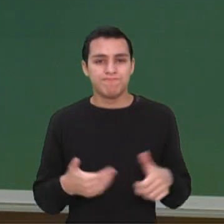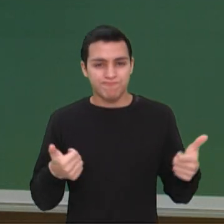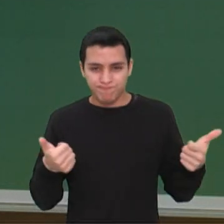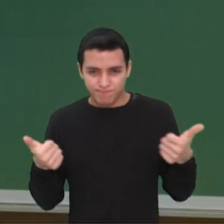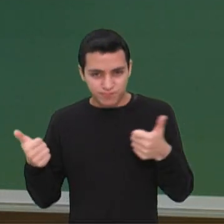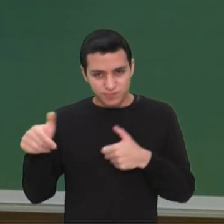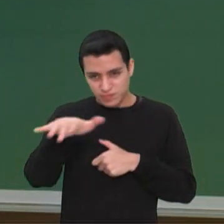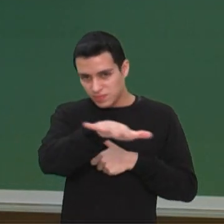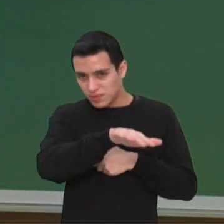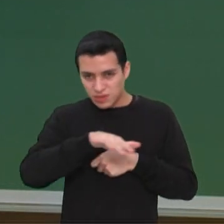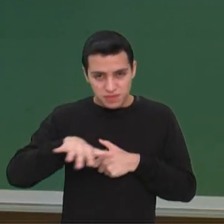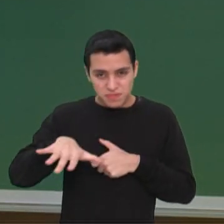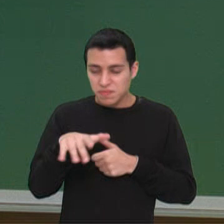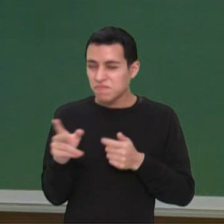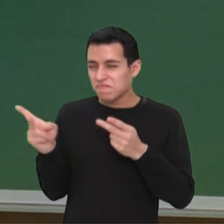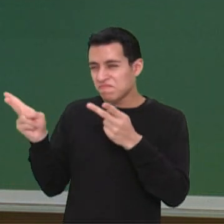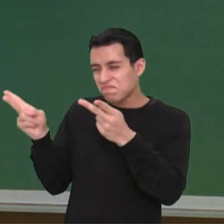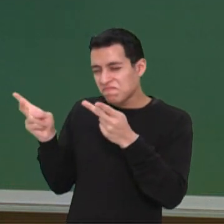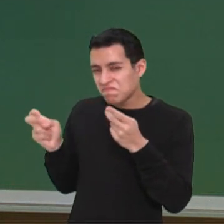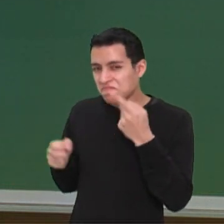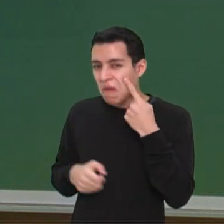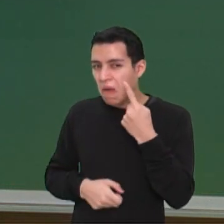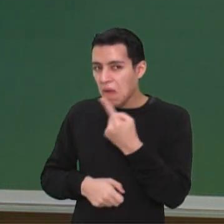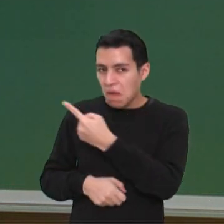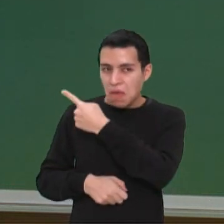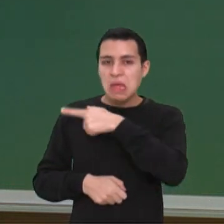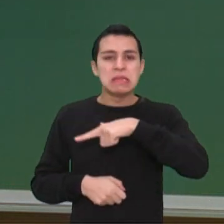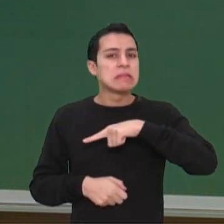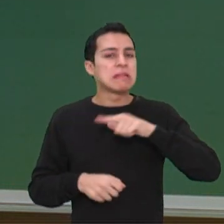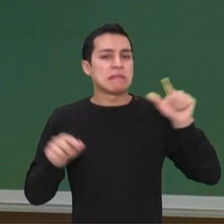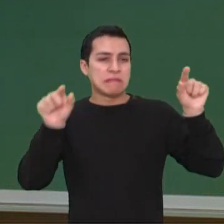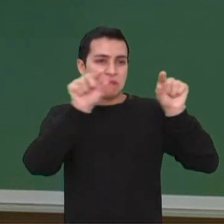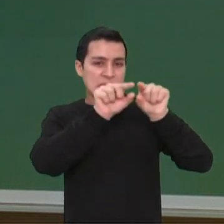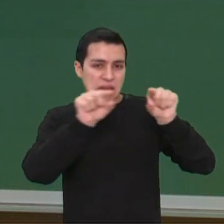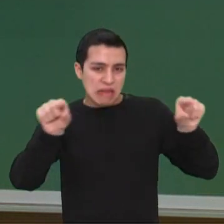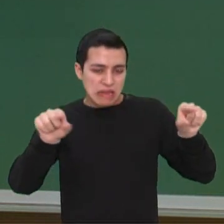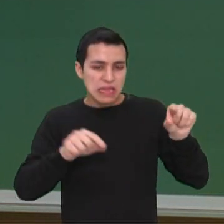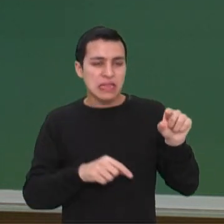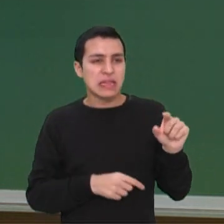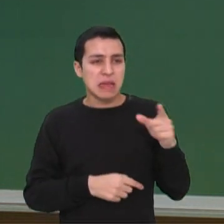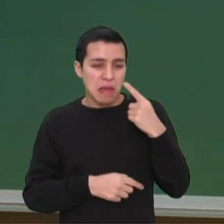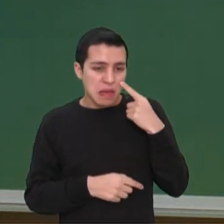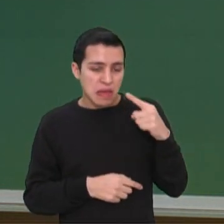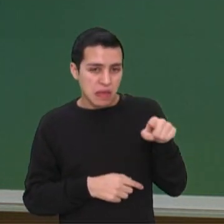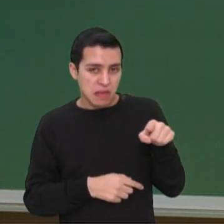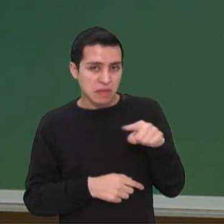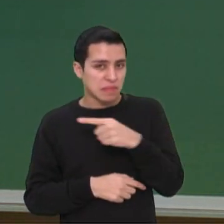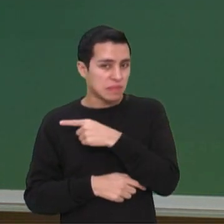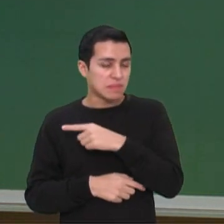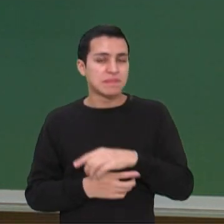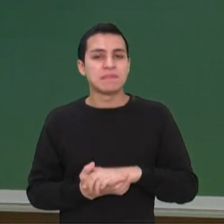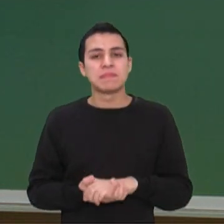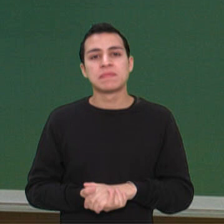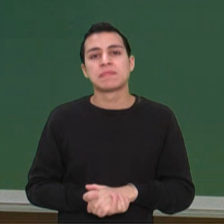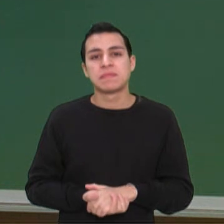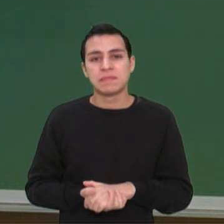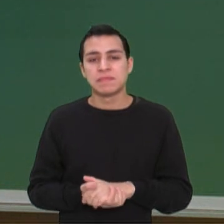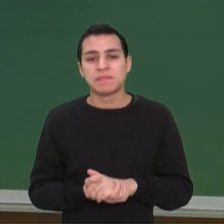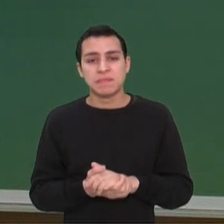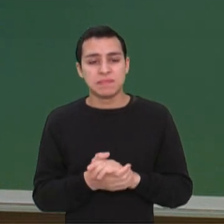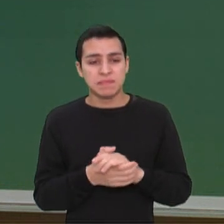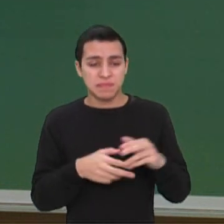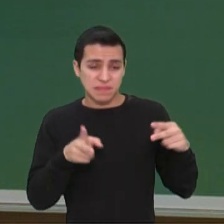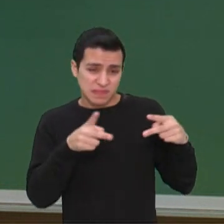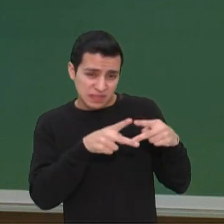Então, pessoal, observem aqui. Nós temos a frase Sarah math next year.